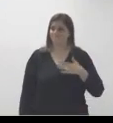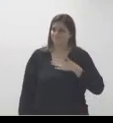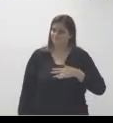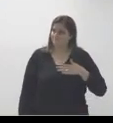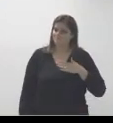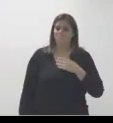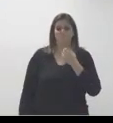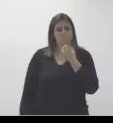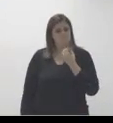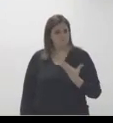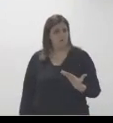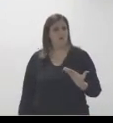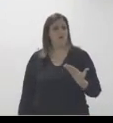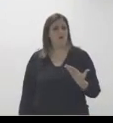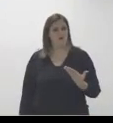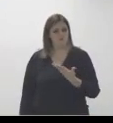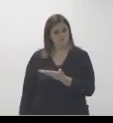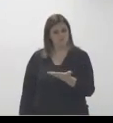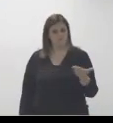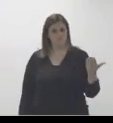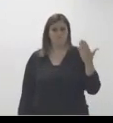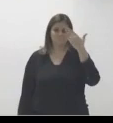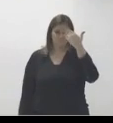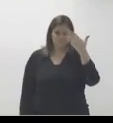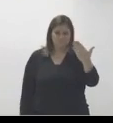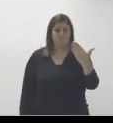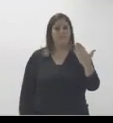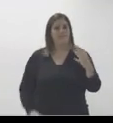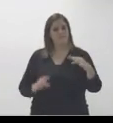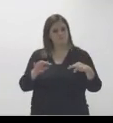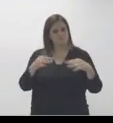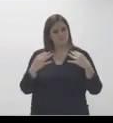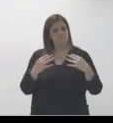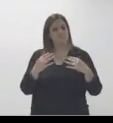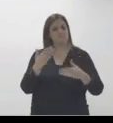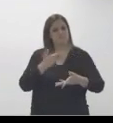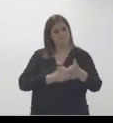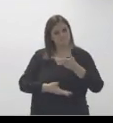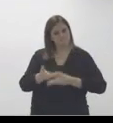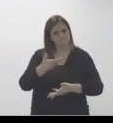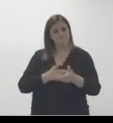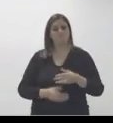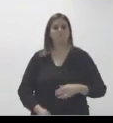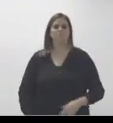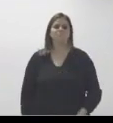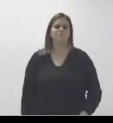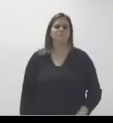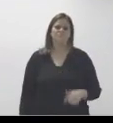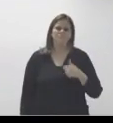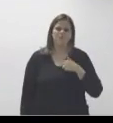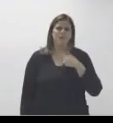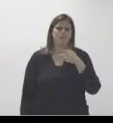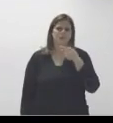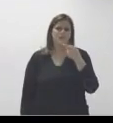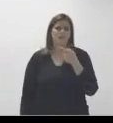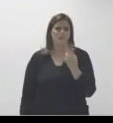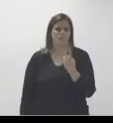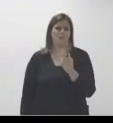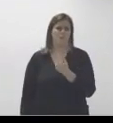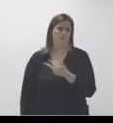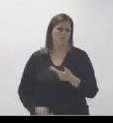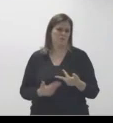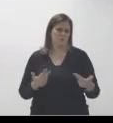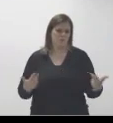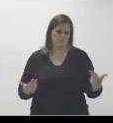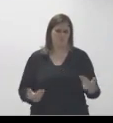possibilidade também que participaram aí pelas redes sociais eu queria na verdade colocar duas questões pra